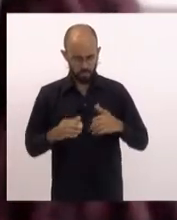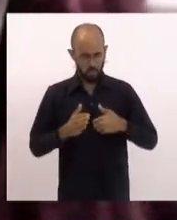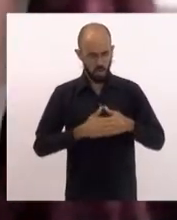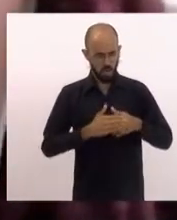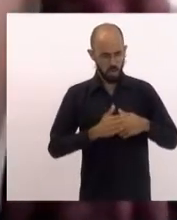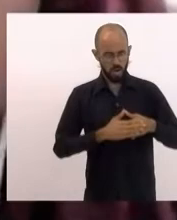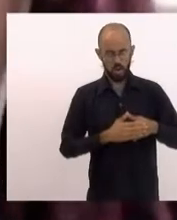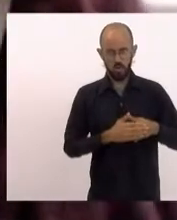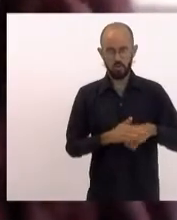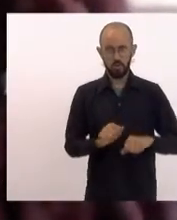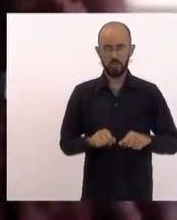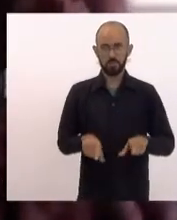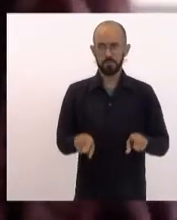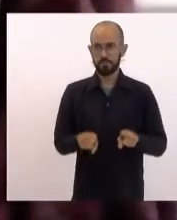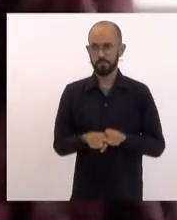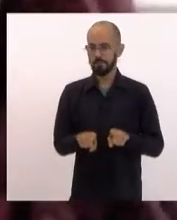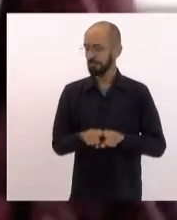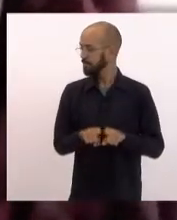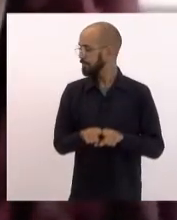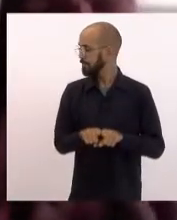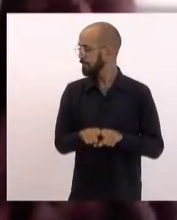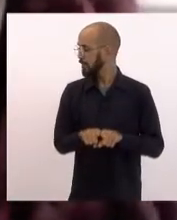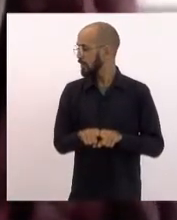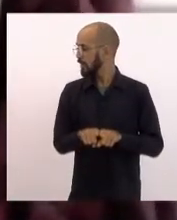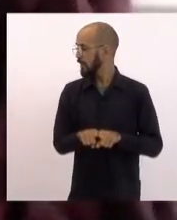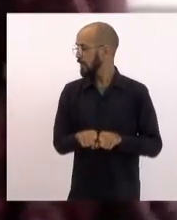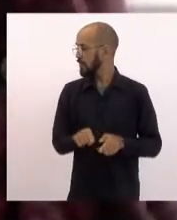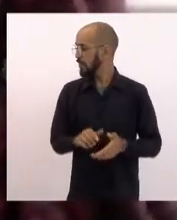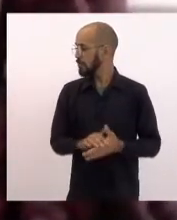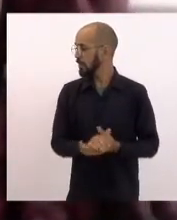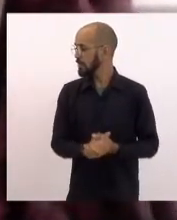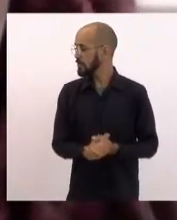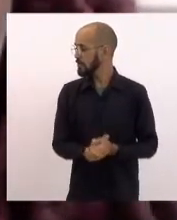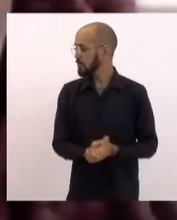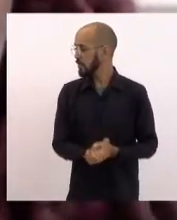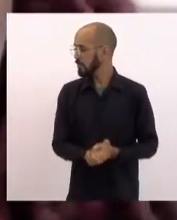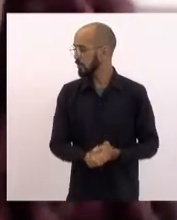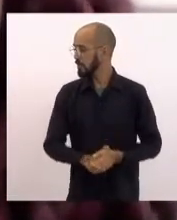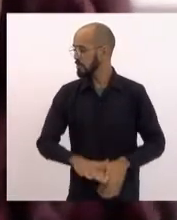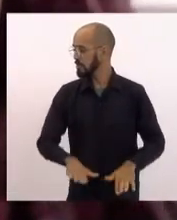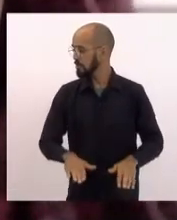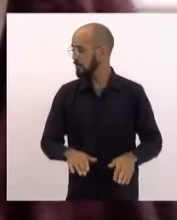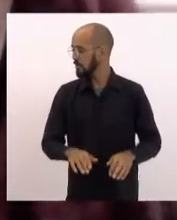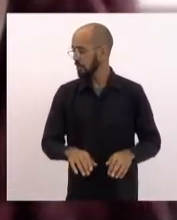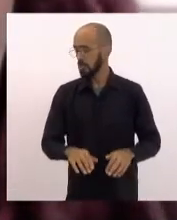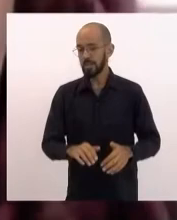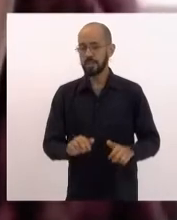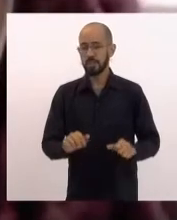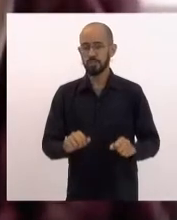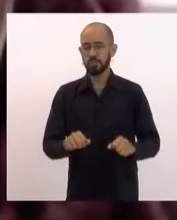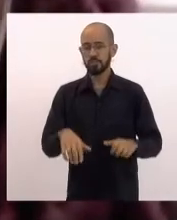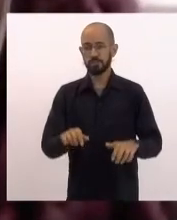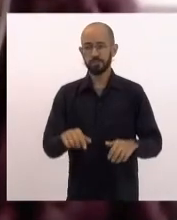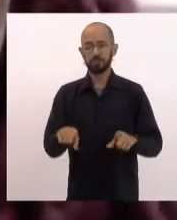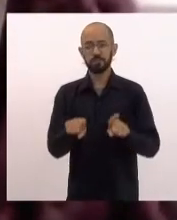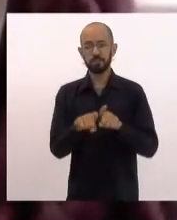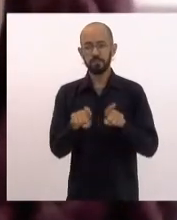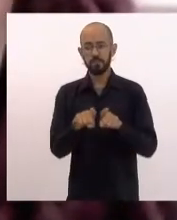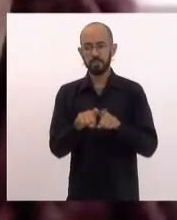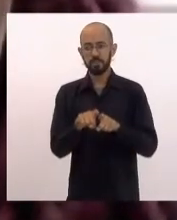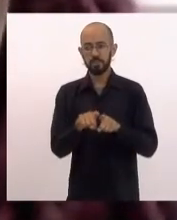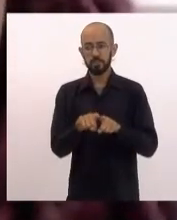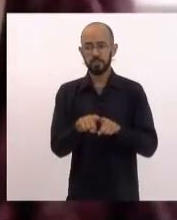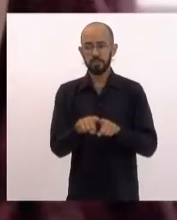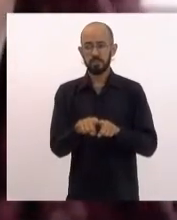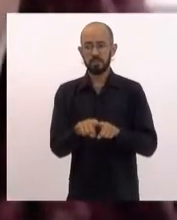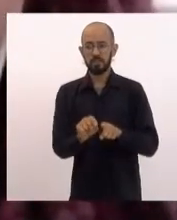que não é só da construção das moradias, da acessibilidade, mas também da